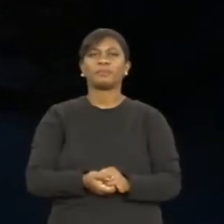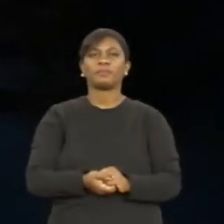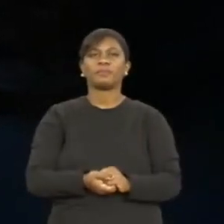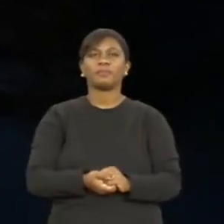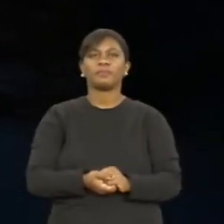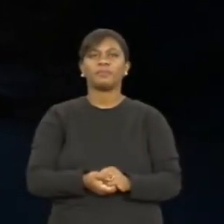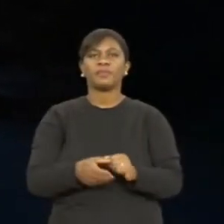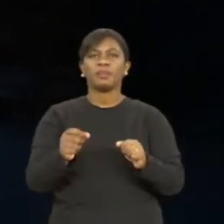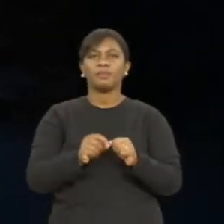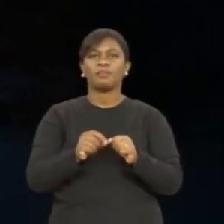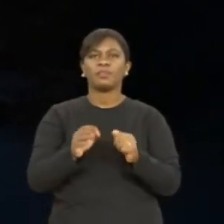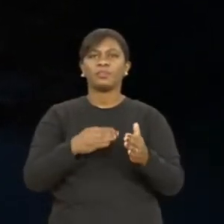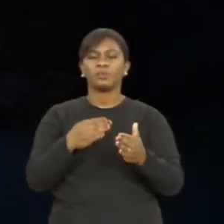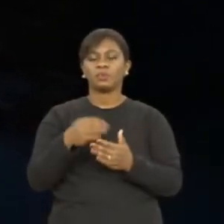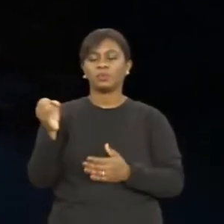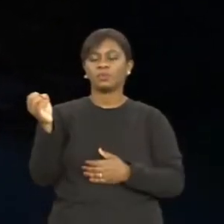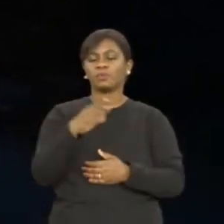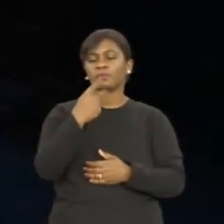para fazer tudo novo,